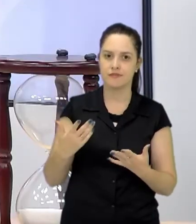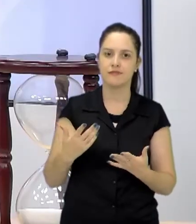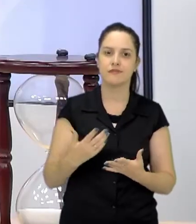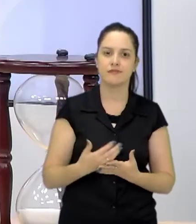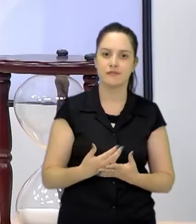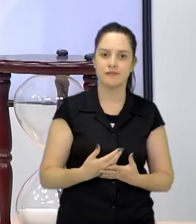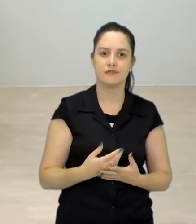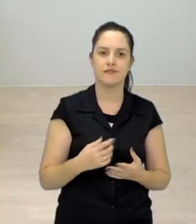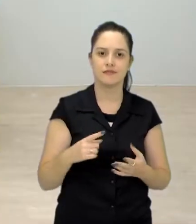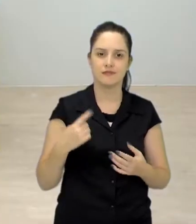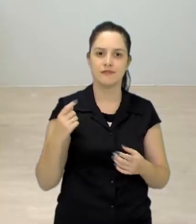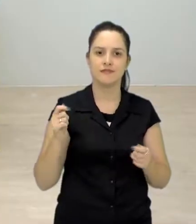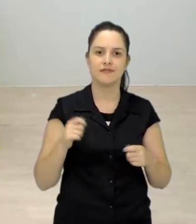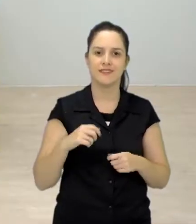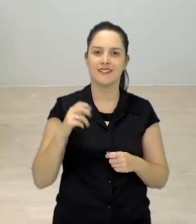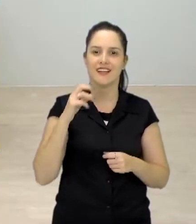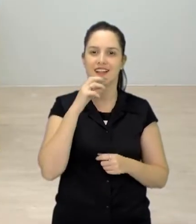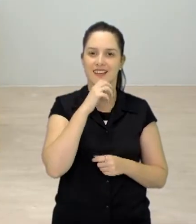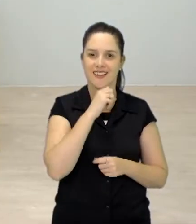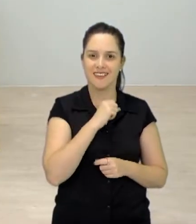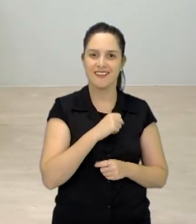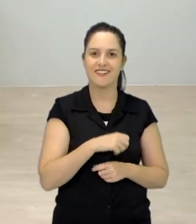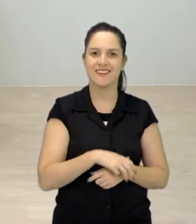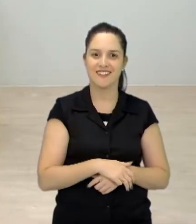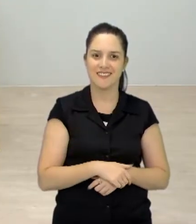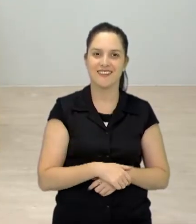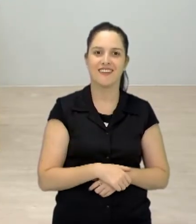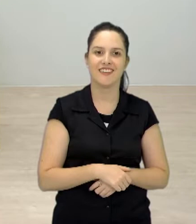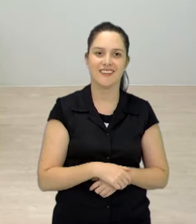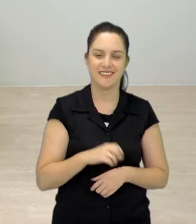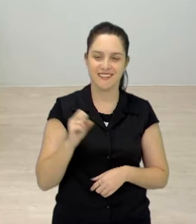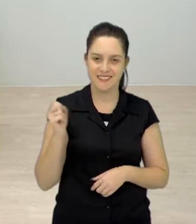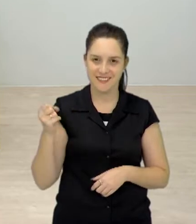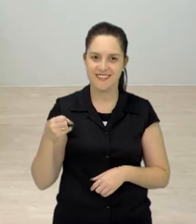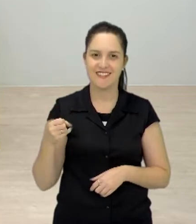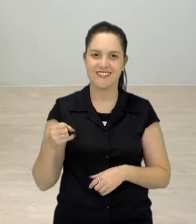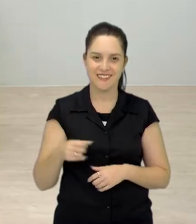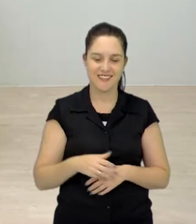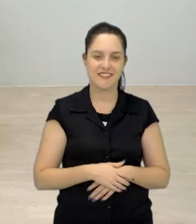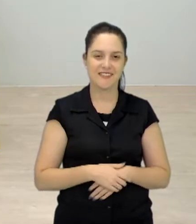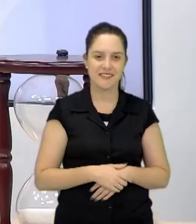gente Acontecem umas pequenas gatas. Isso,